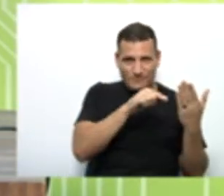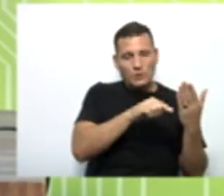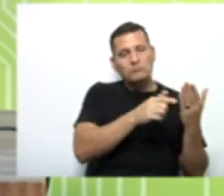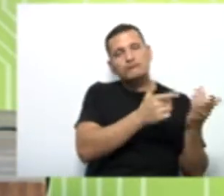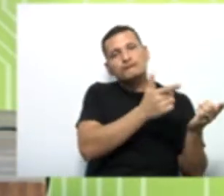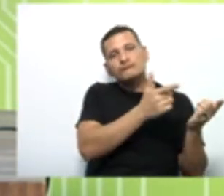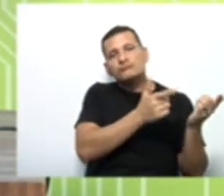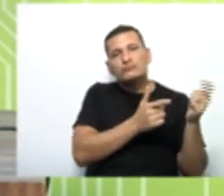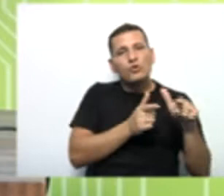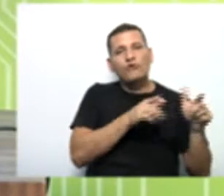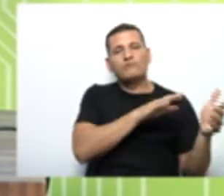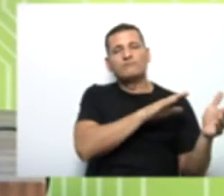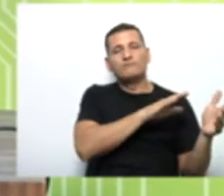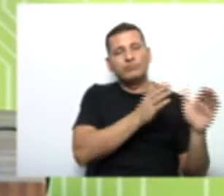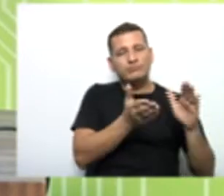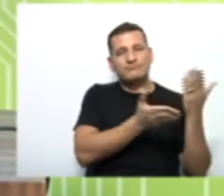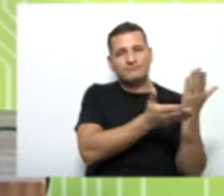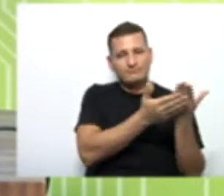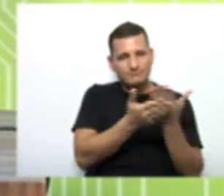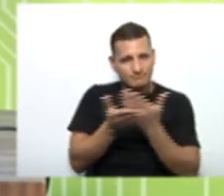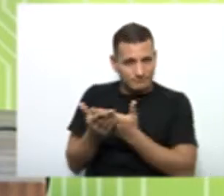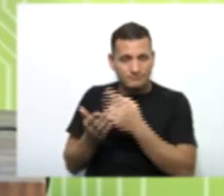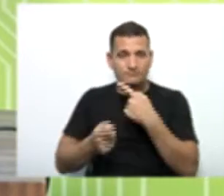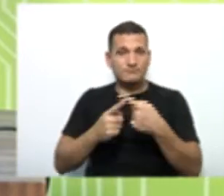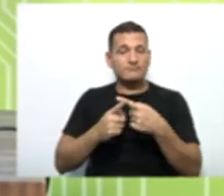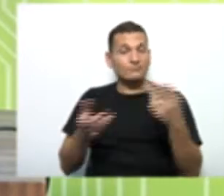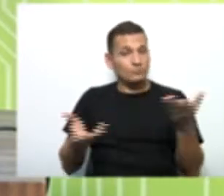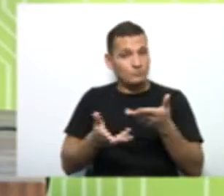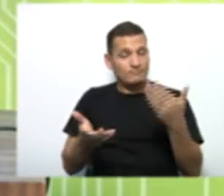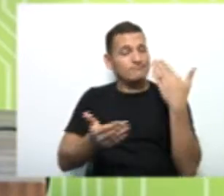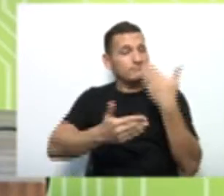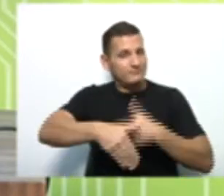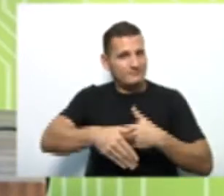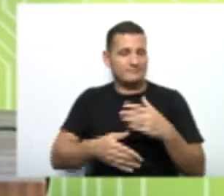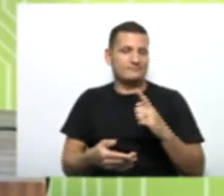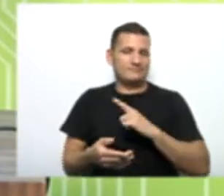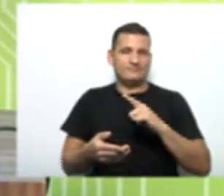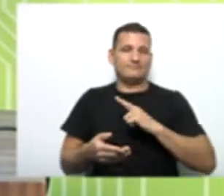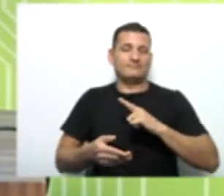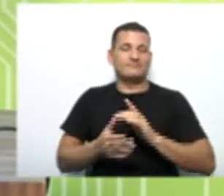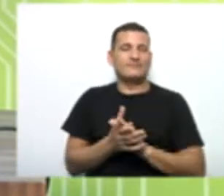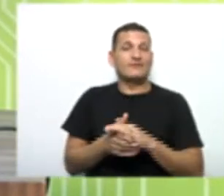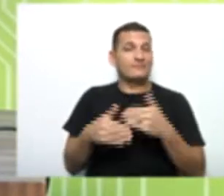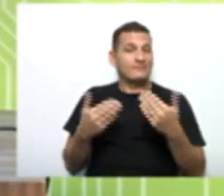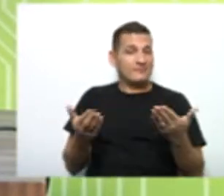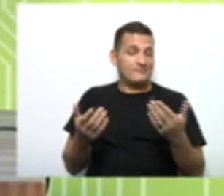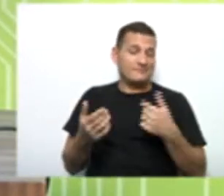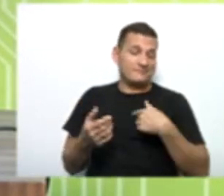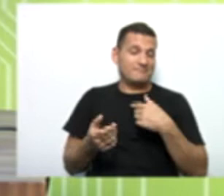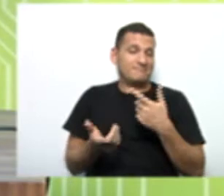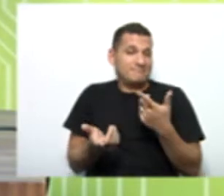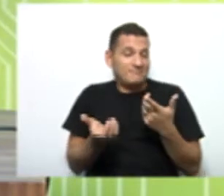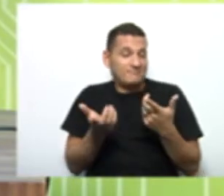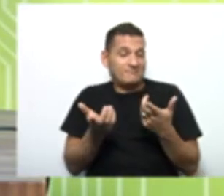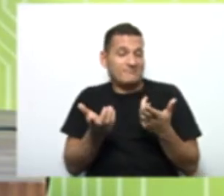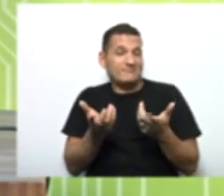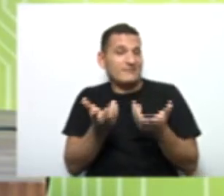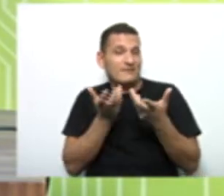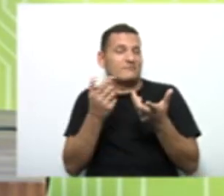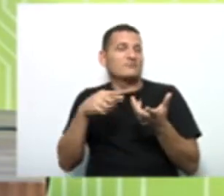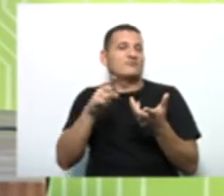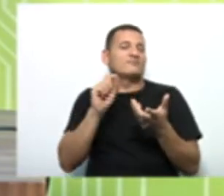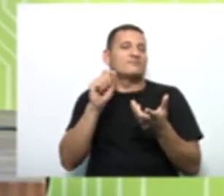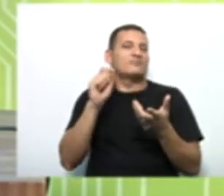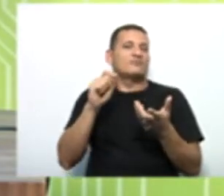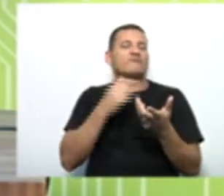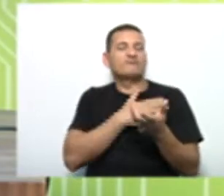se preparar, porque hoje também é o dia da nossa avaliação. Então, espero que vocês tenham curtido bastante todos os nossos